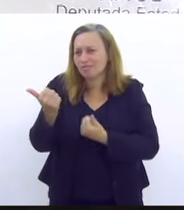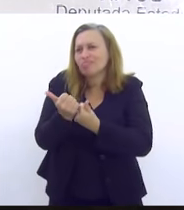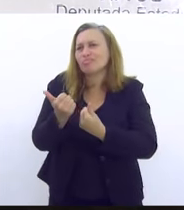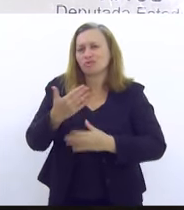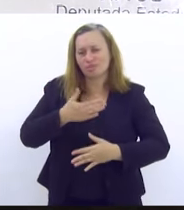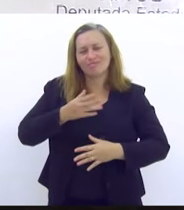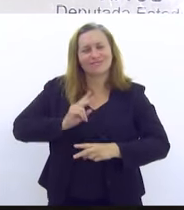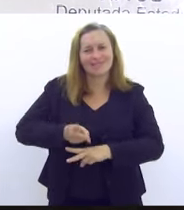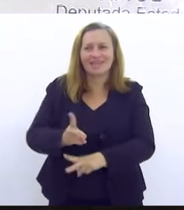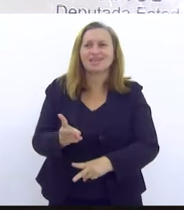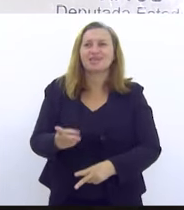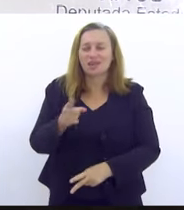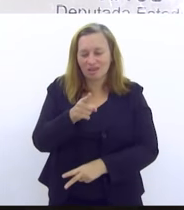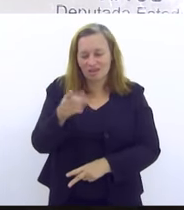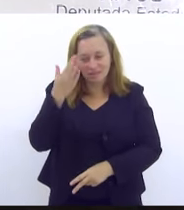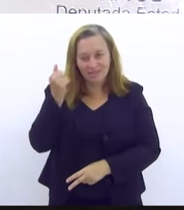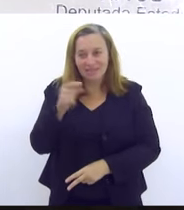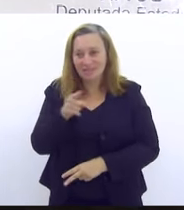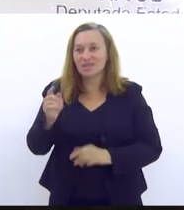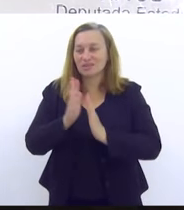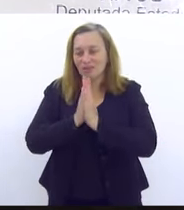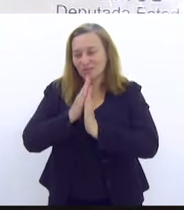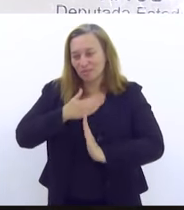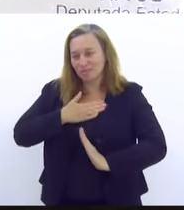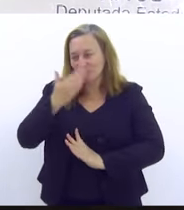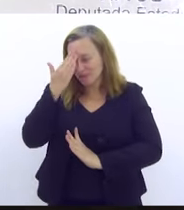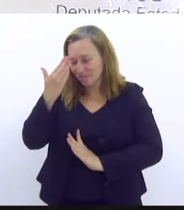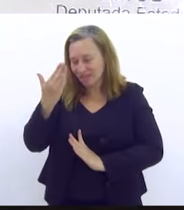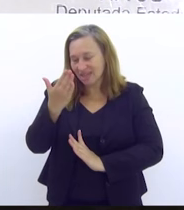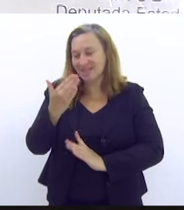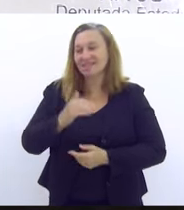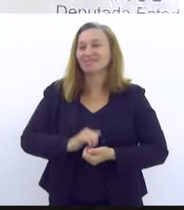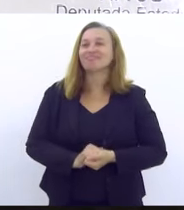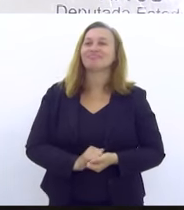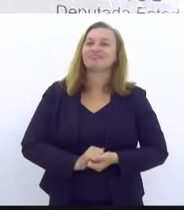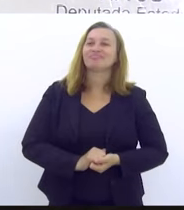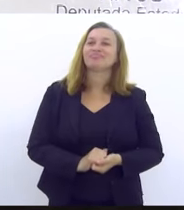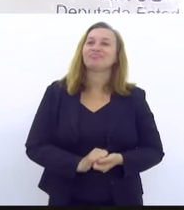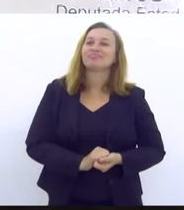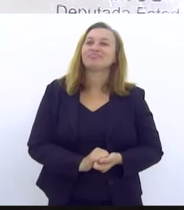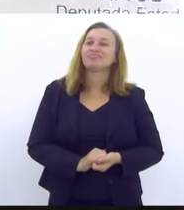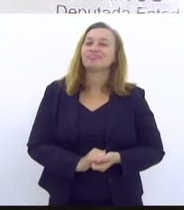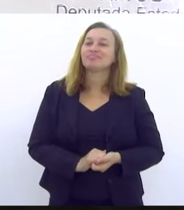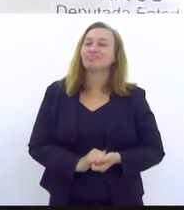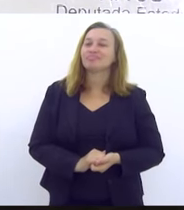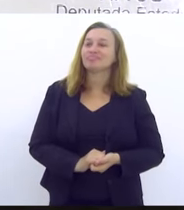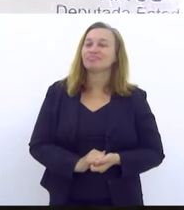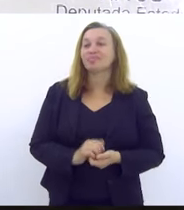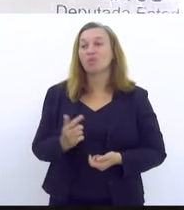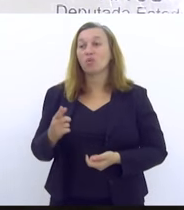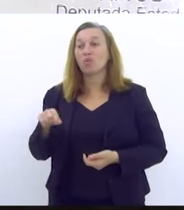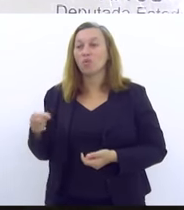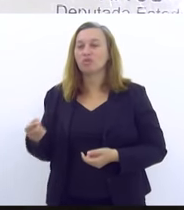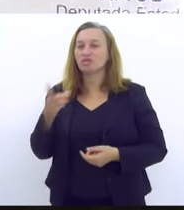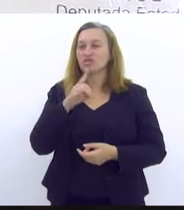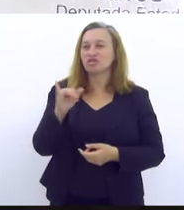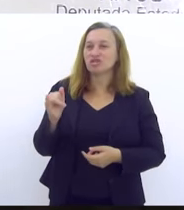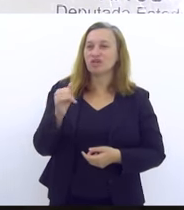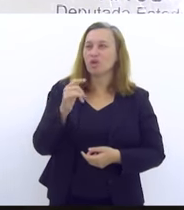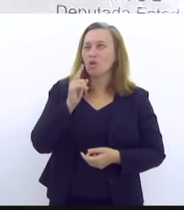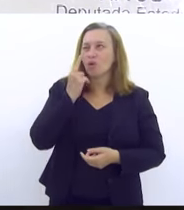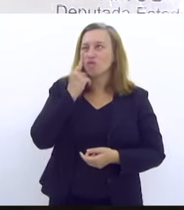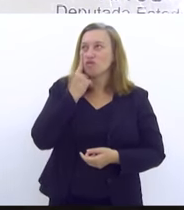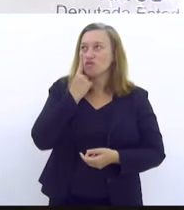contar comigo. Eu sei que vocês oram muito por mim. E eu agradeço muito por isso, tá? Muito mesmo. Outro dia eu vi o Davi, se eu não me